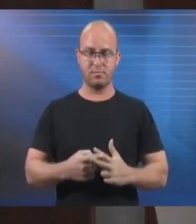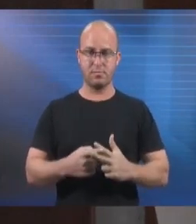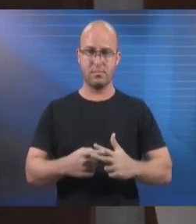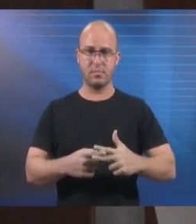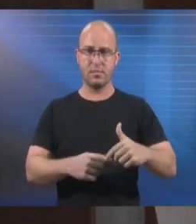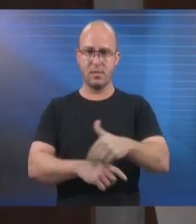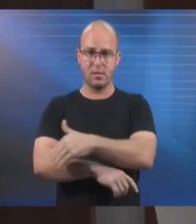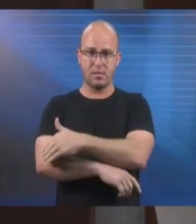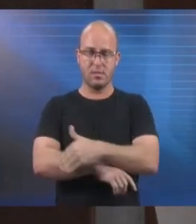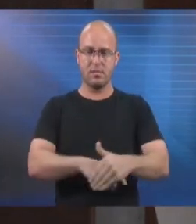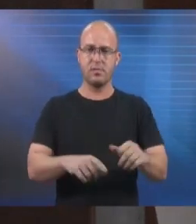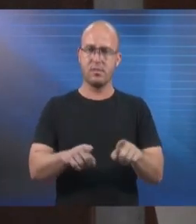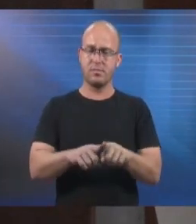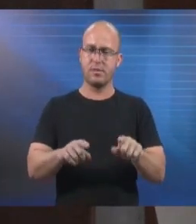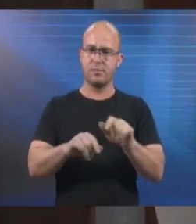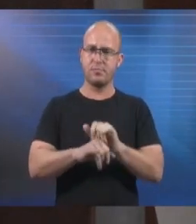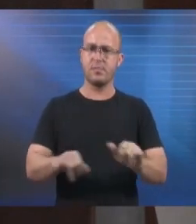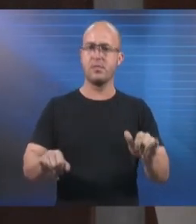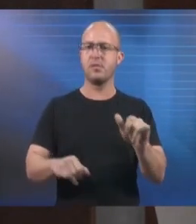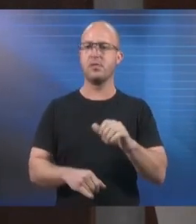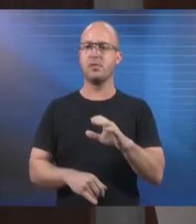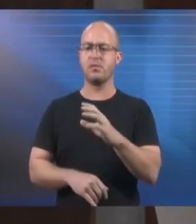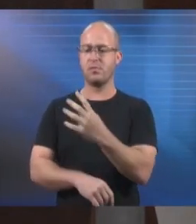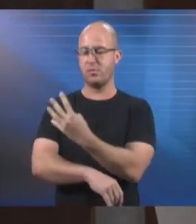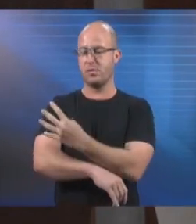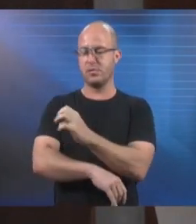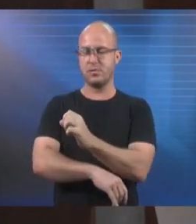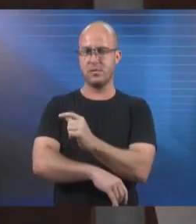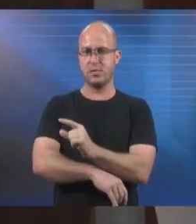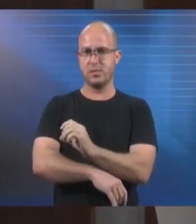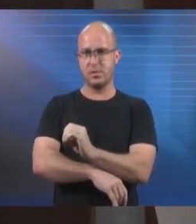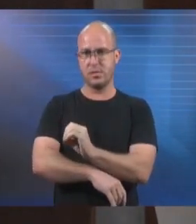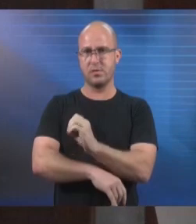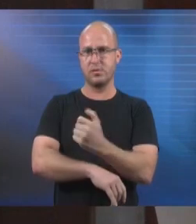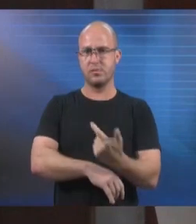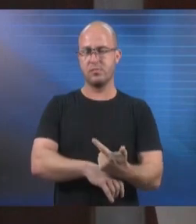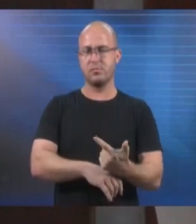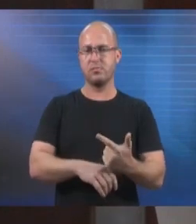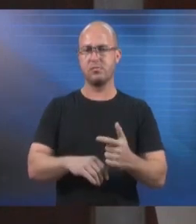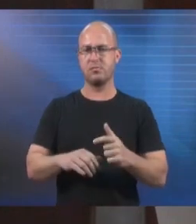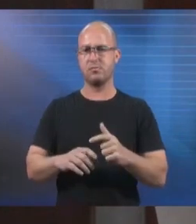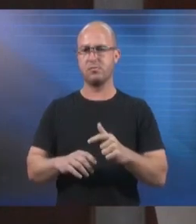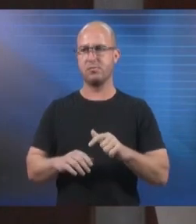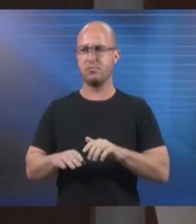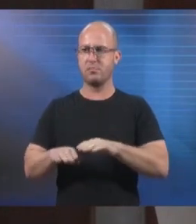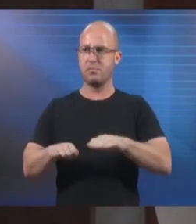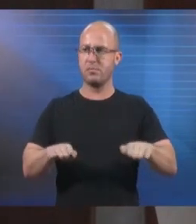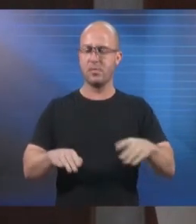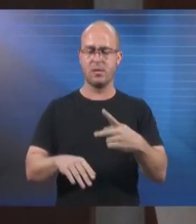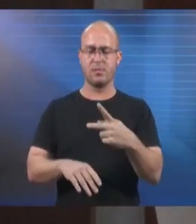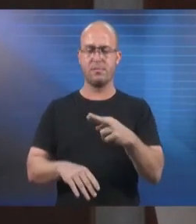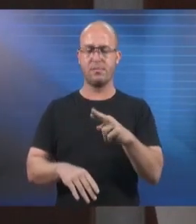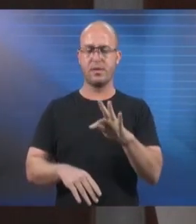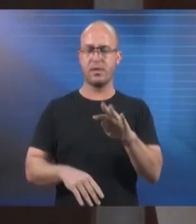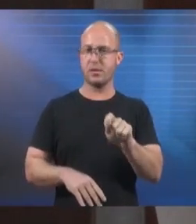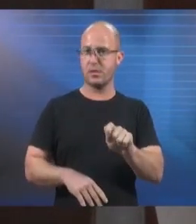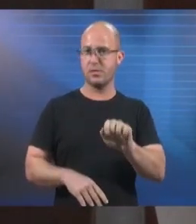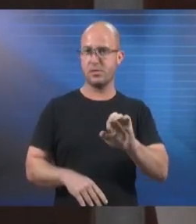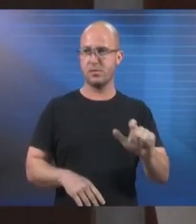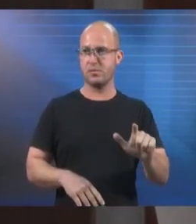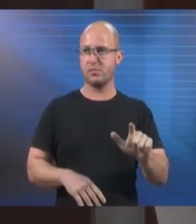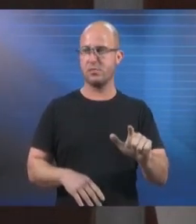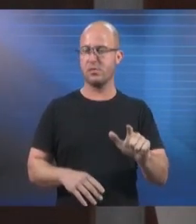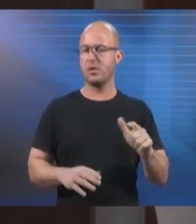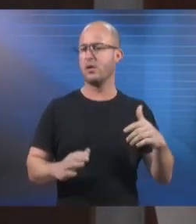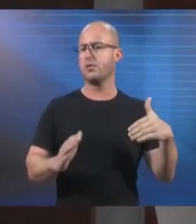rodoviária sinalização da RN 402 no trecho que liga o estacionamento pratagil ao